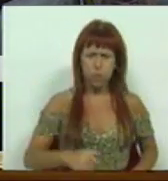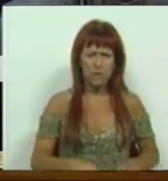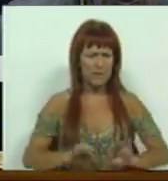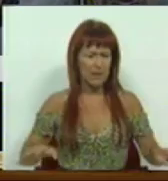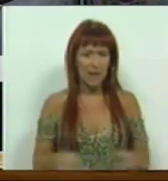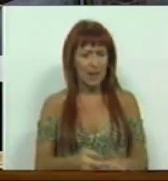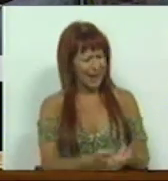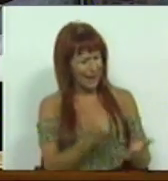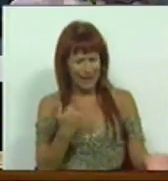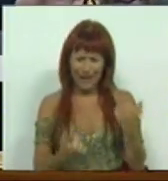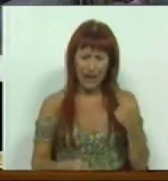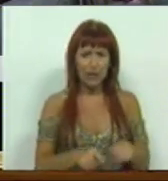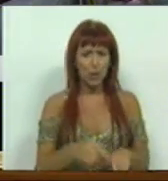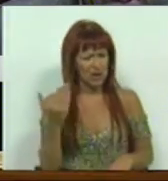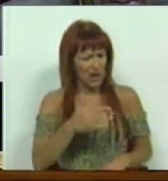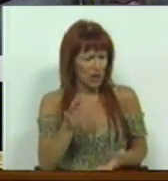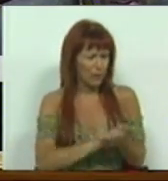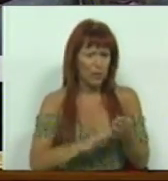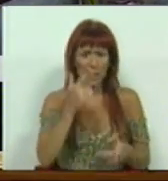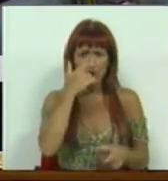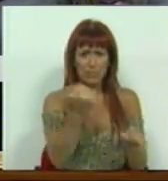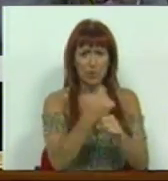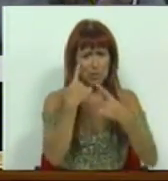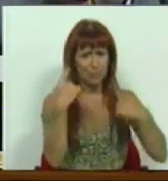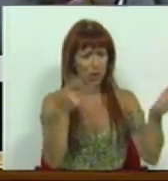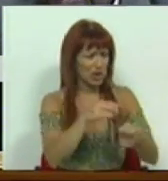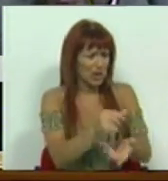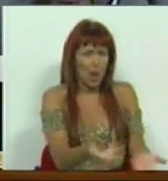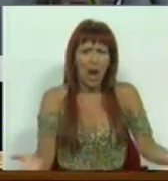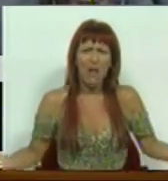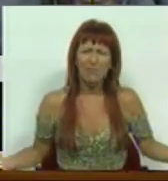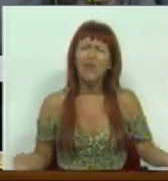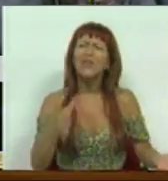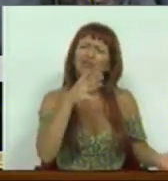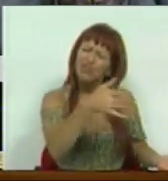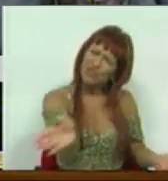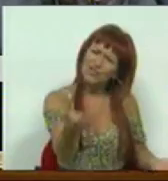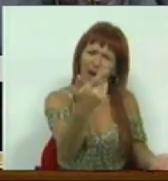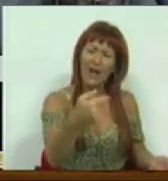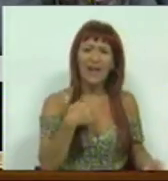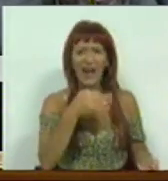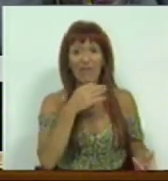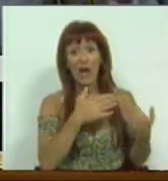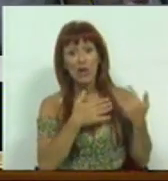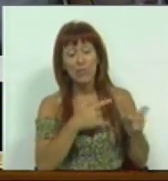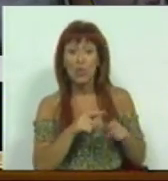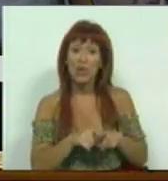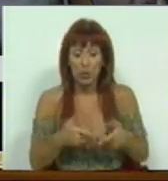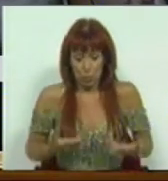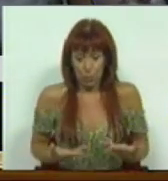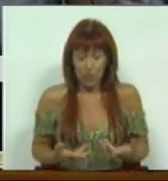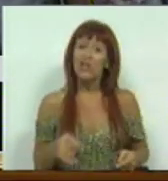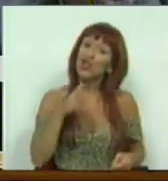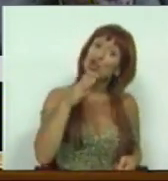esta, de retirar estes direitos fundamentais aos funcionários públicos da região. Ou vá explicar, já que quer falar de responsabilidades do